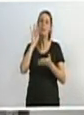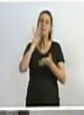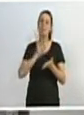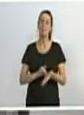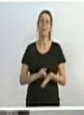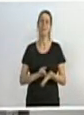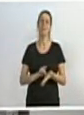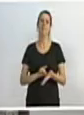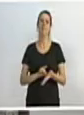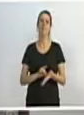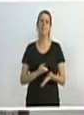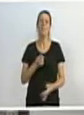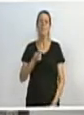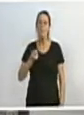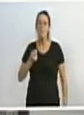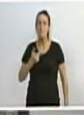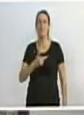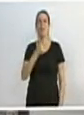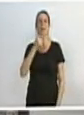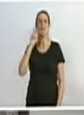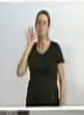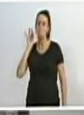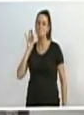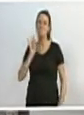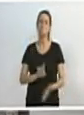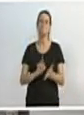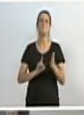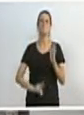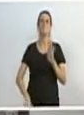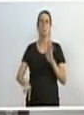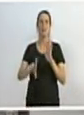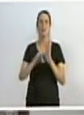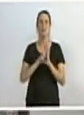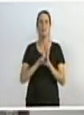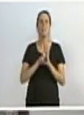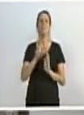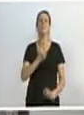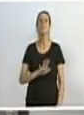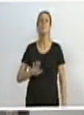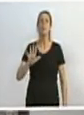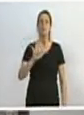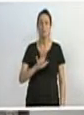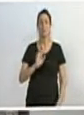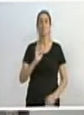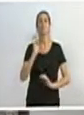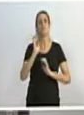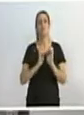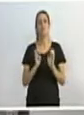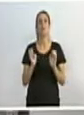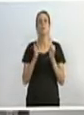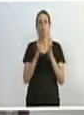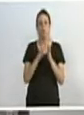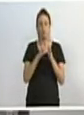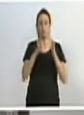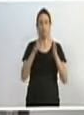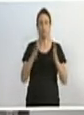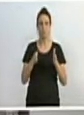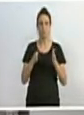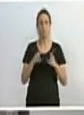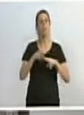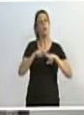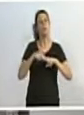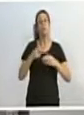à efetivação da Lei Geral da Micro e Pequena Empresa aqui no município de Blumenau. Então, eu não vou me prolongar,